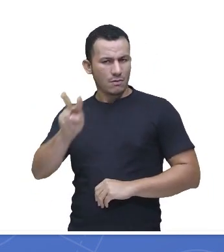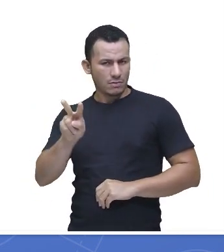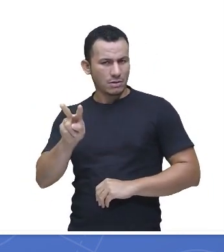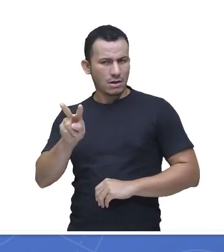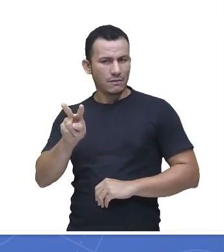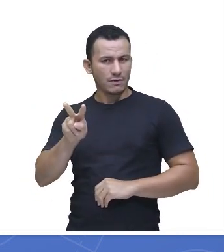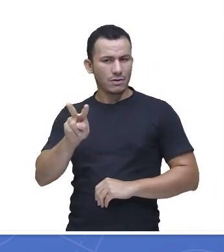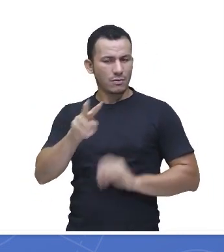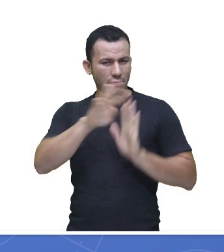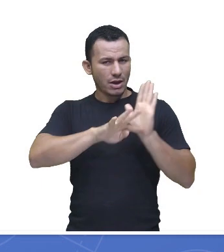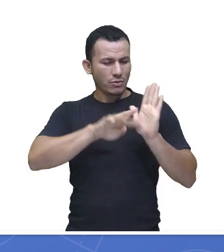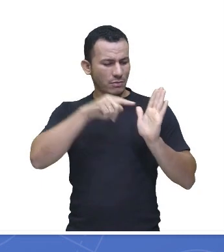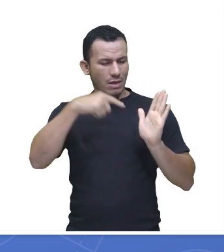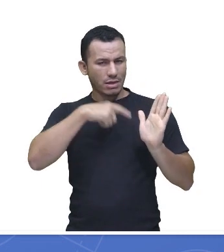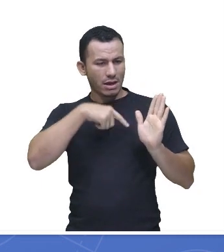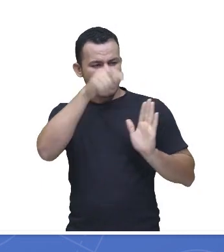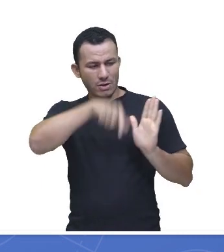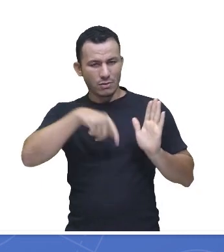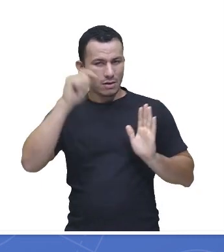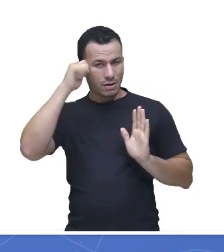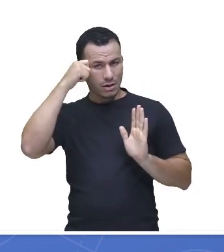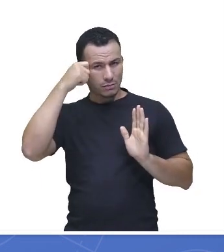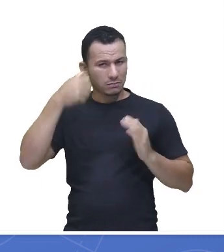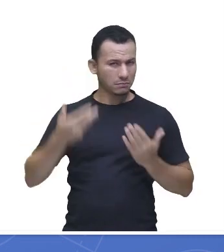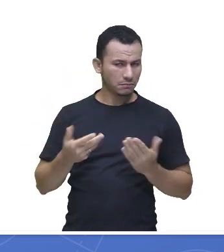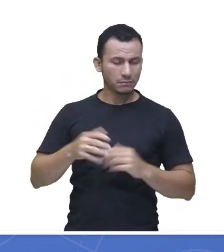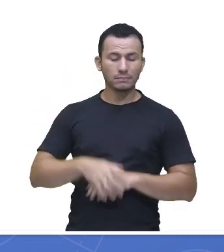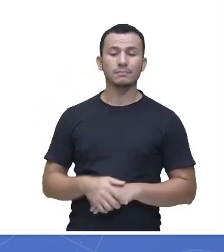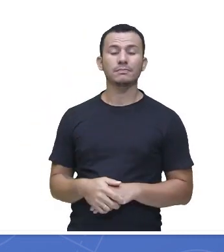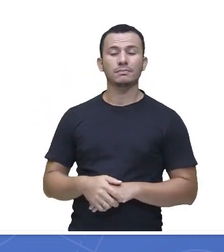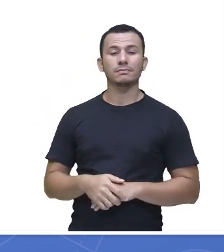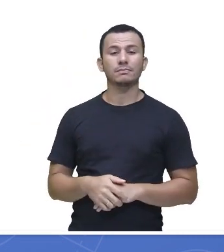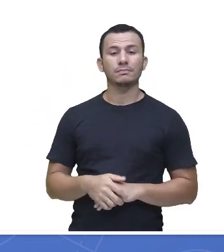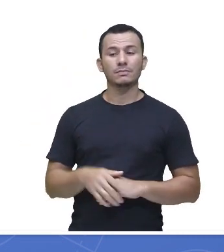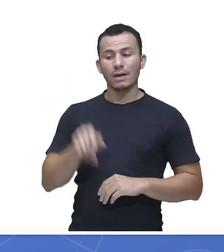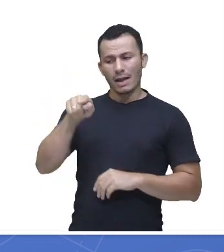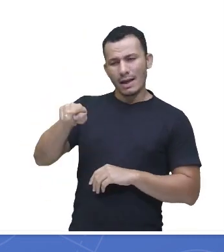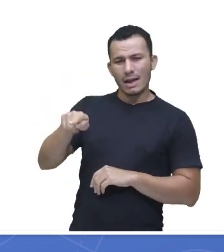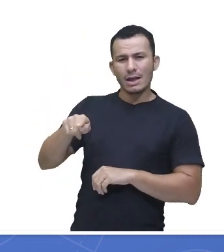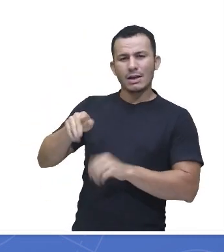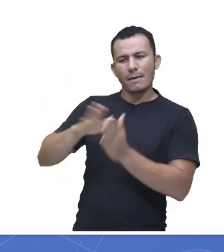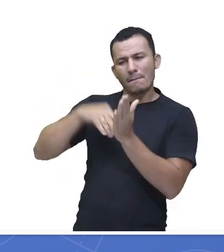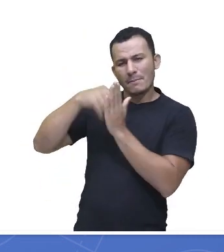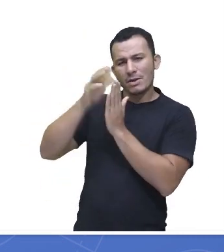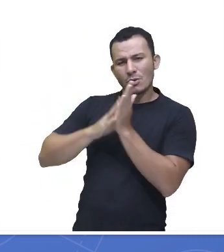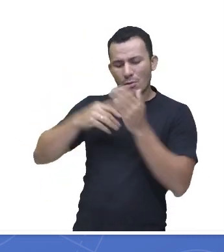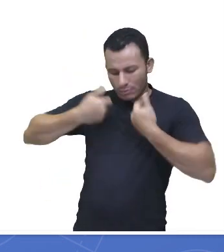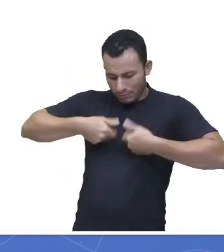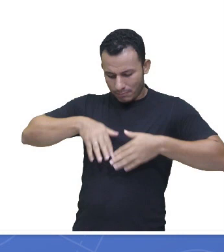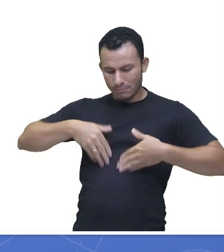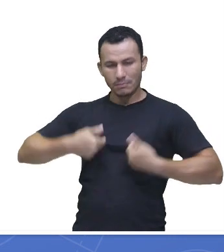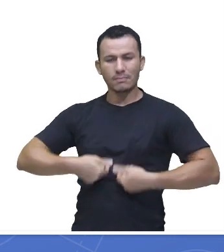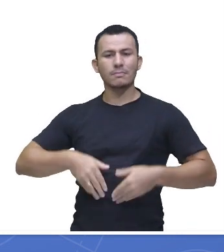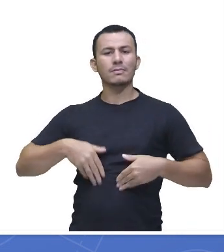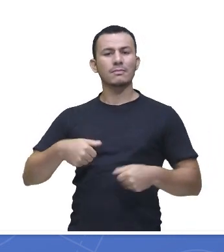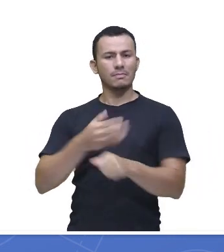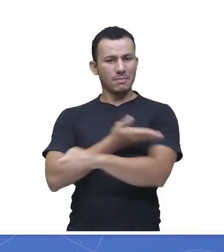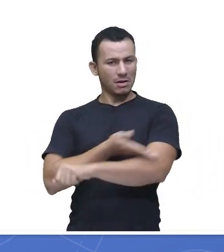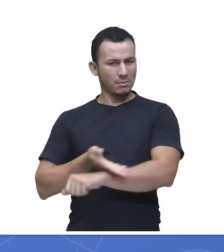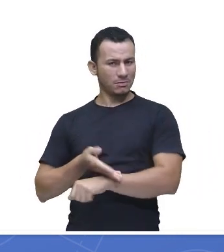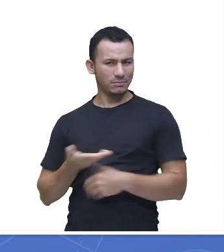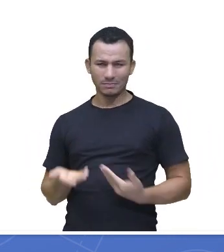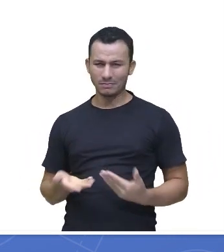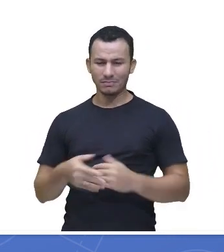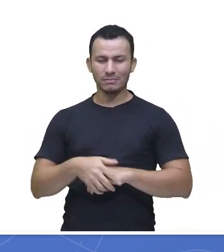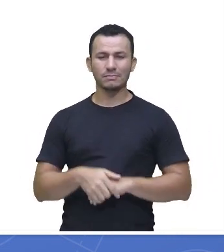o personagem era negro? Não, né? Que o personagem pintou-se de branco? Também não tem isso lá escrito, nem sugerido. Que